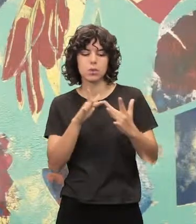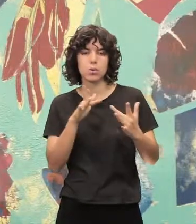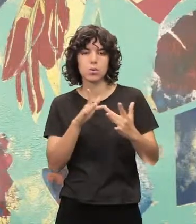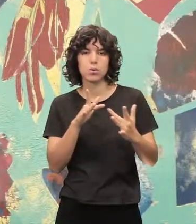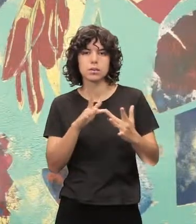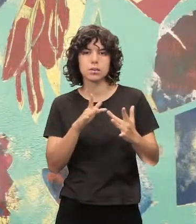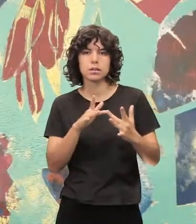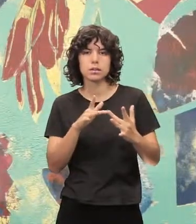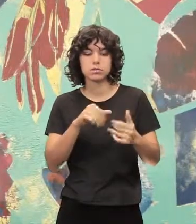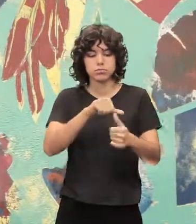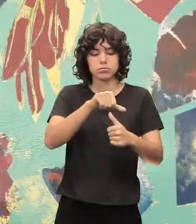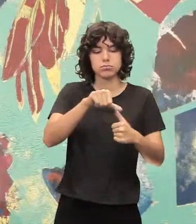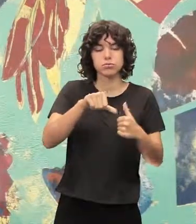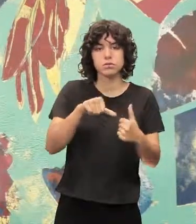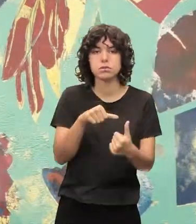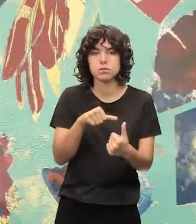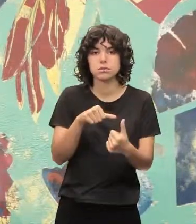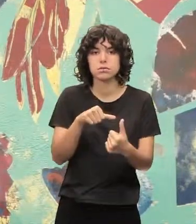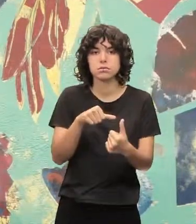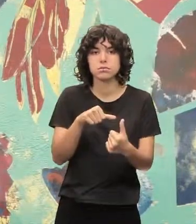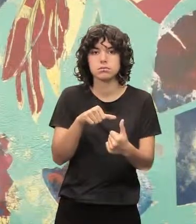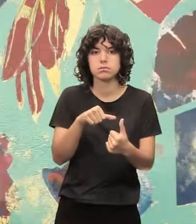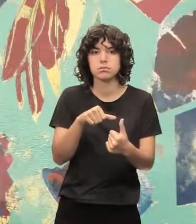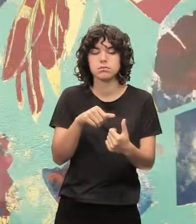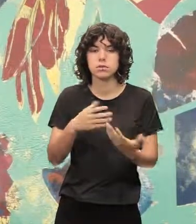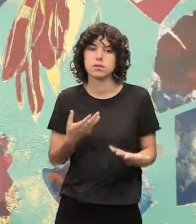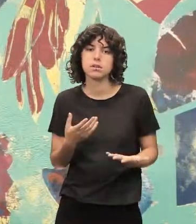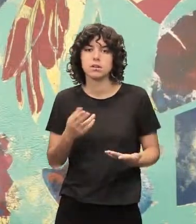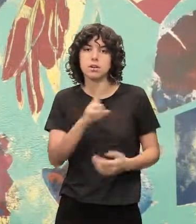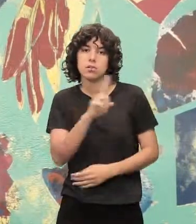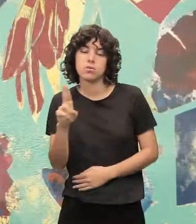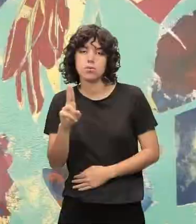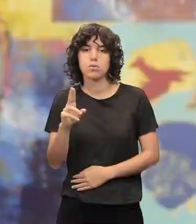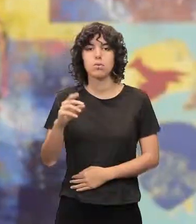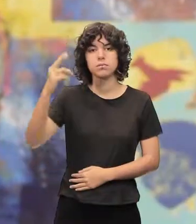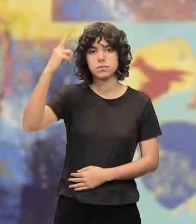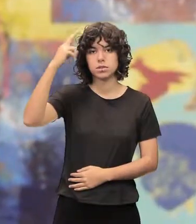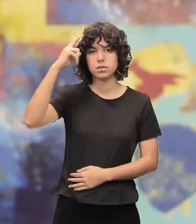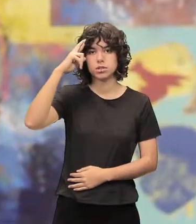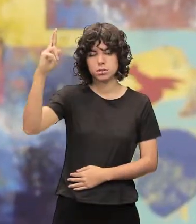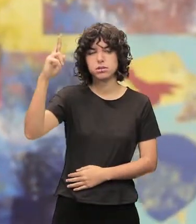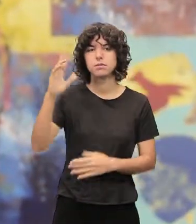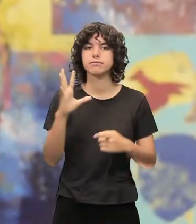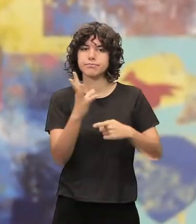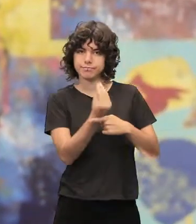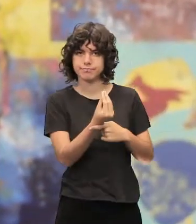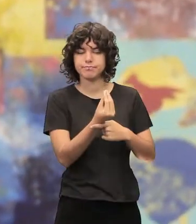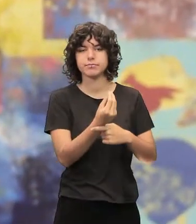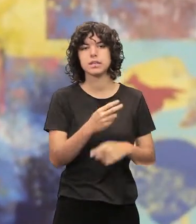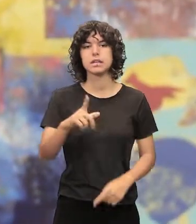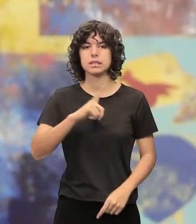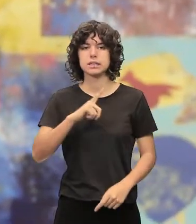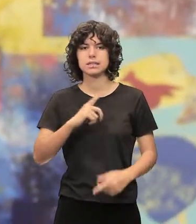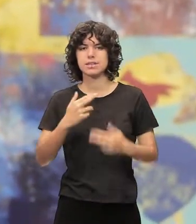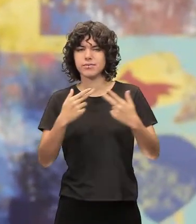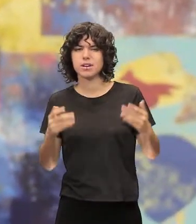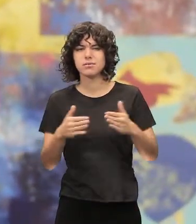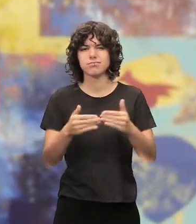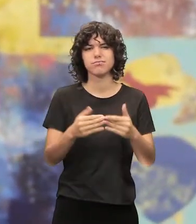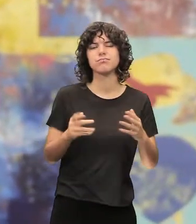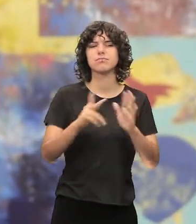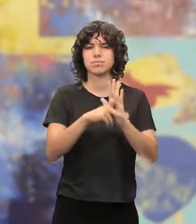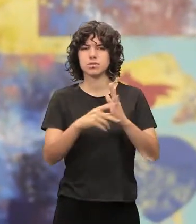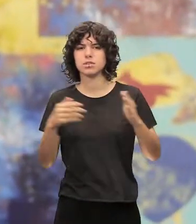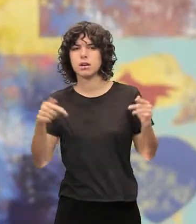interferindo, diria, ou definindo, né, o que a gente chama basicamente de direção artística. Nós temos muitas solicitações, muitos projetos, e esse ano